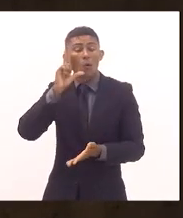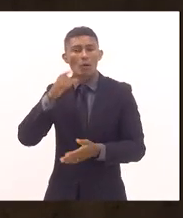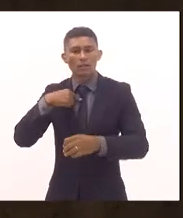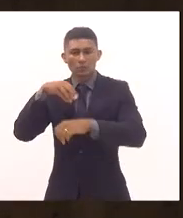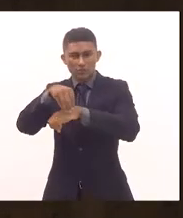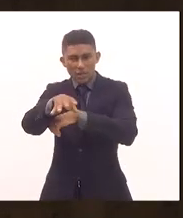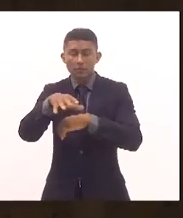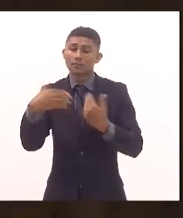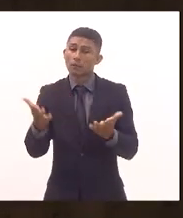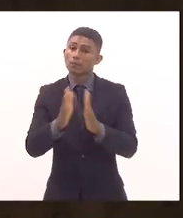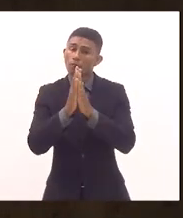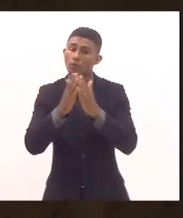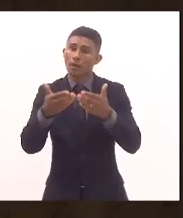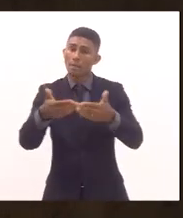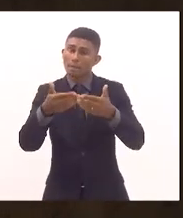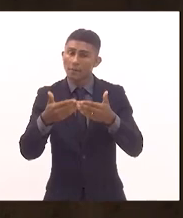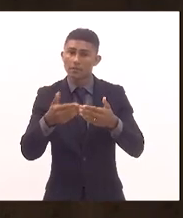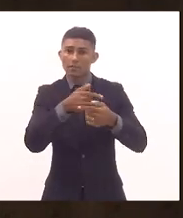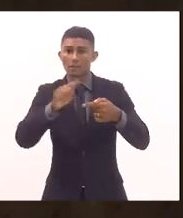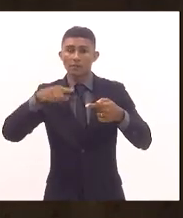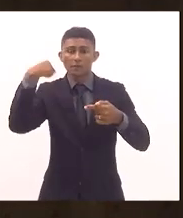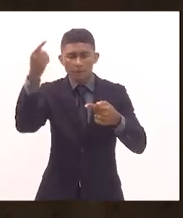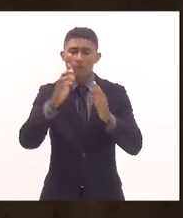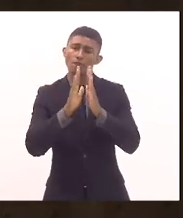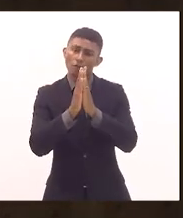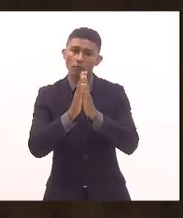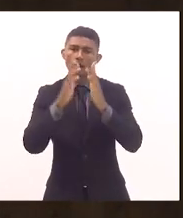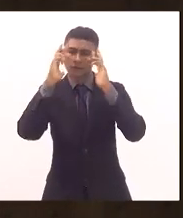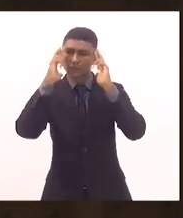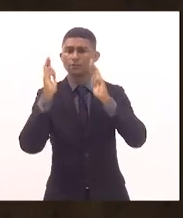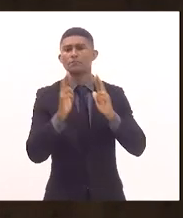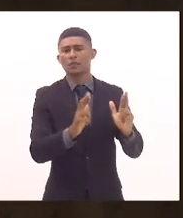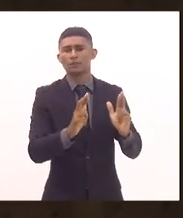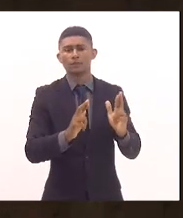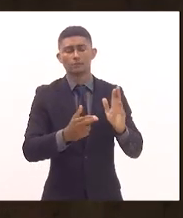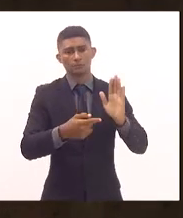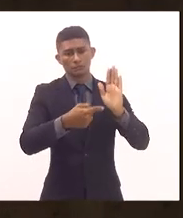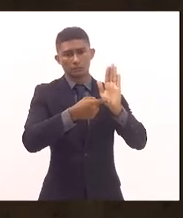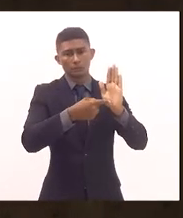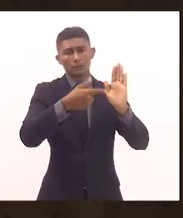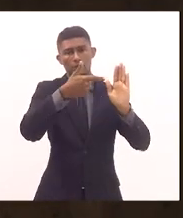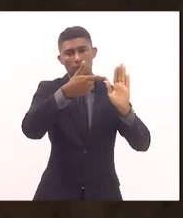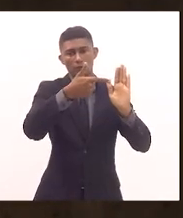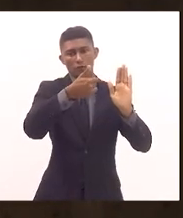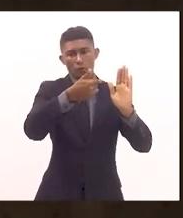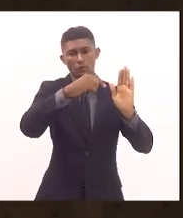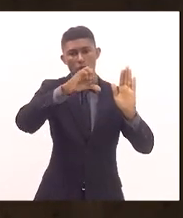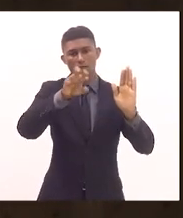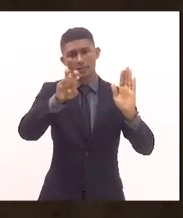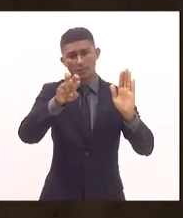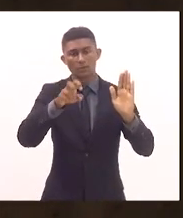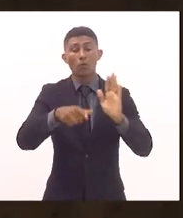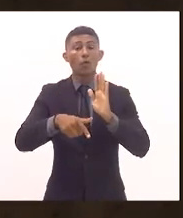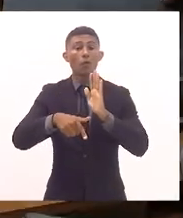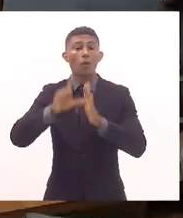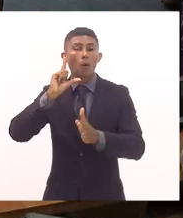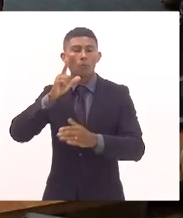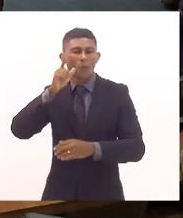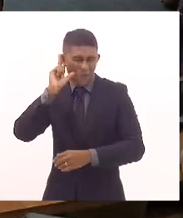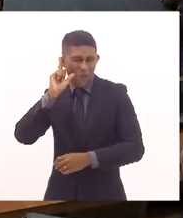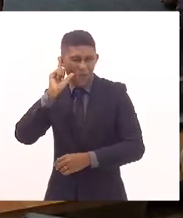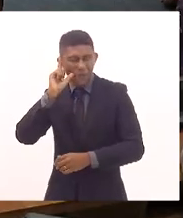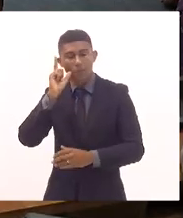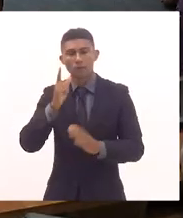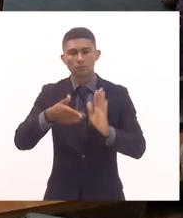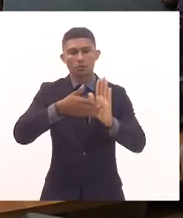próxima semana e tenha respeito com a minha indicação, 1295, do dia de ontem, que foi retirado de pauta. Obrigado, presidente.